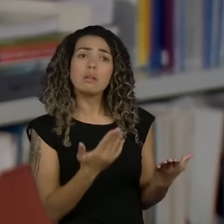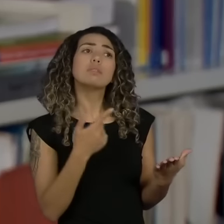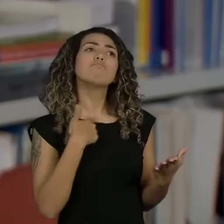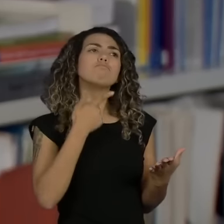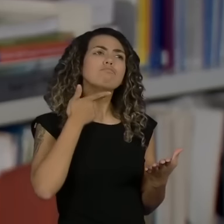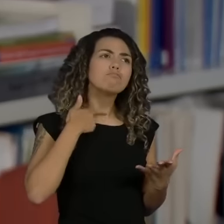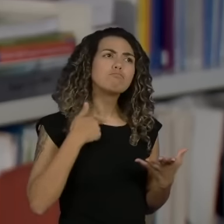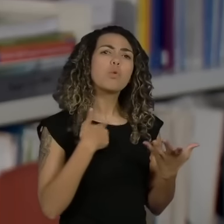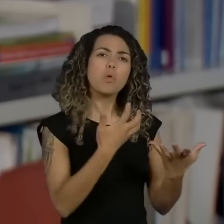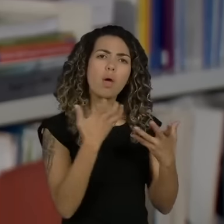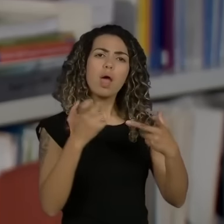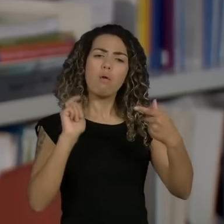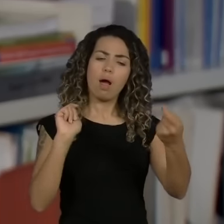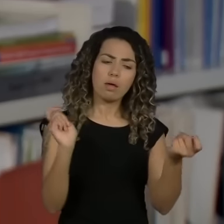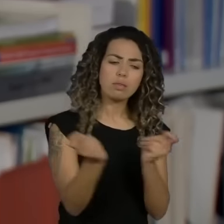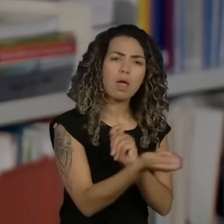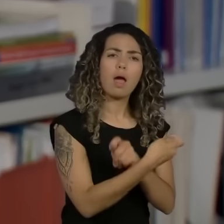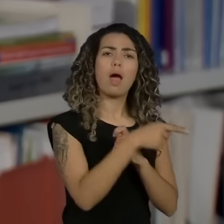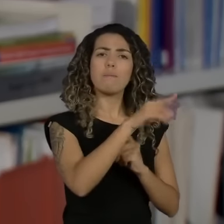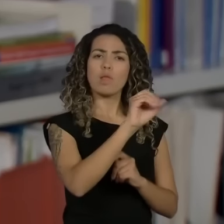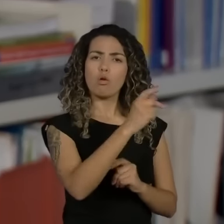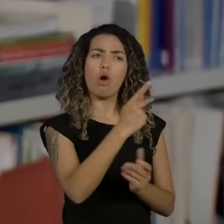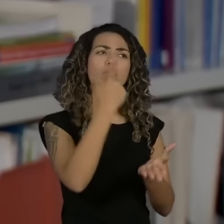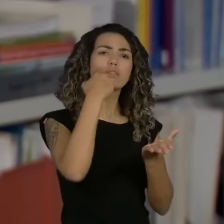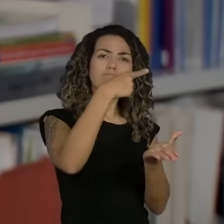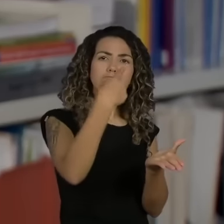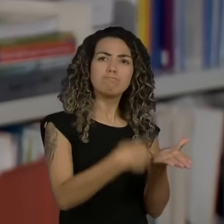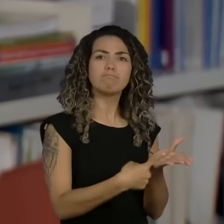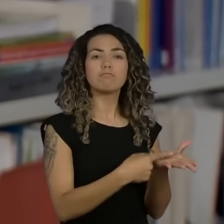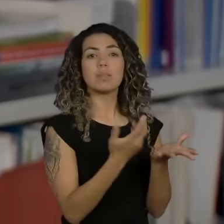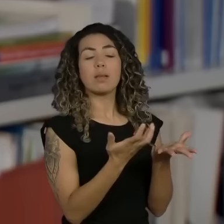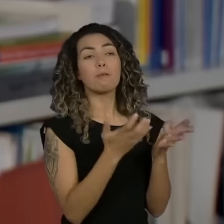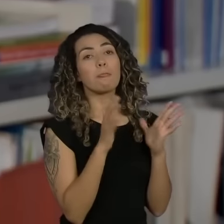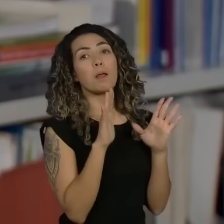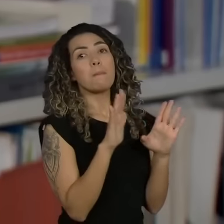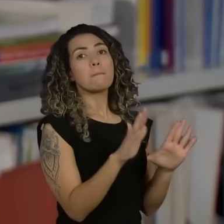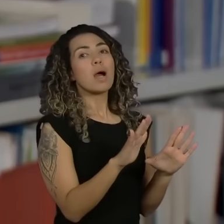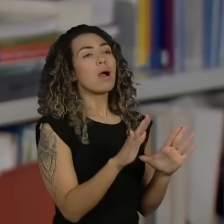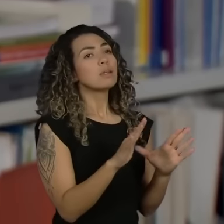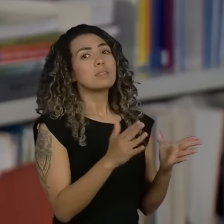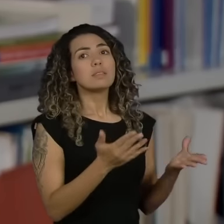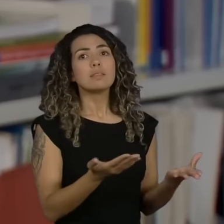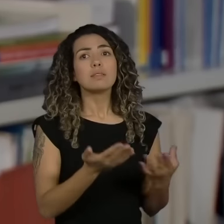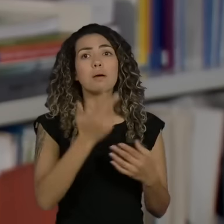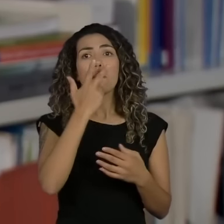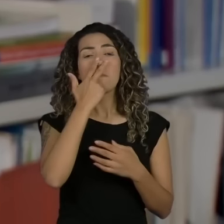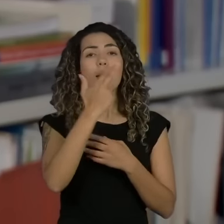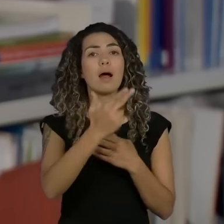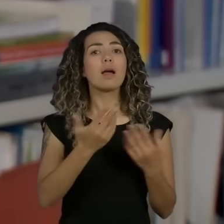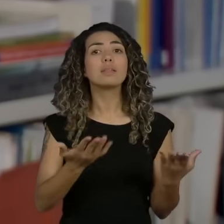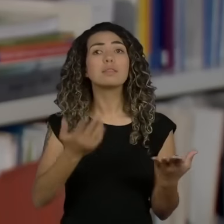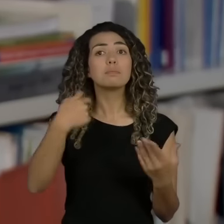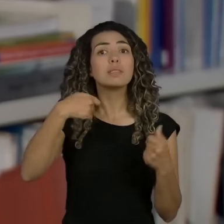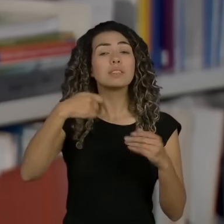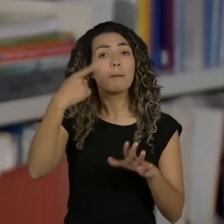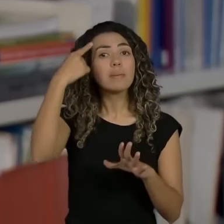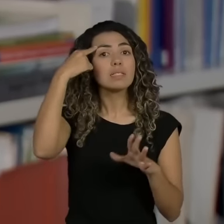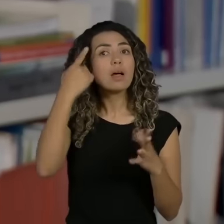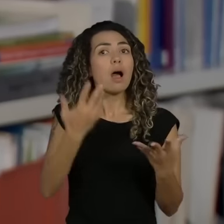de implementação, mas o ponto que não se resolve é justamente onde